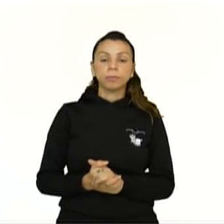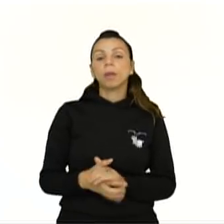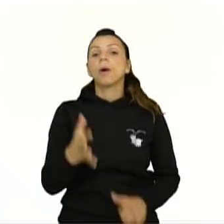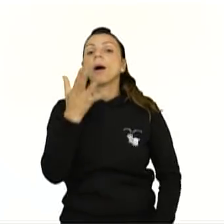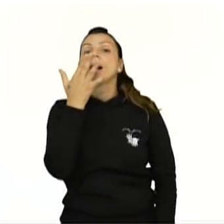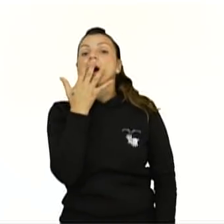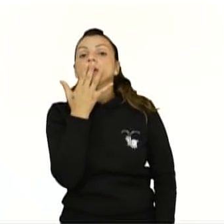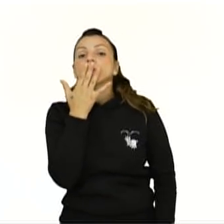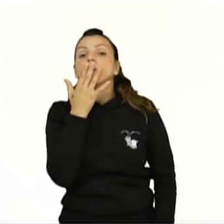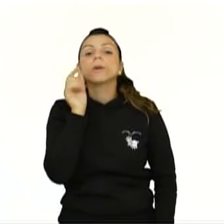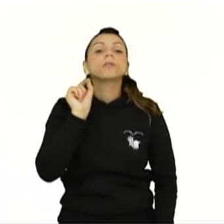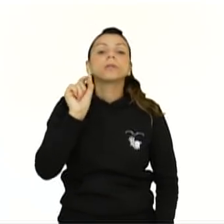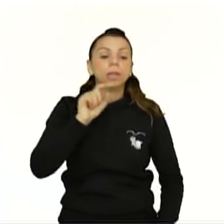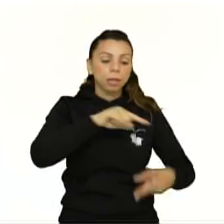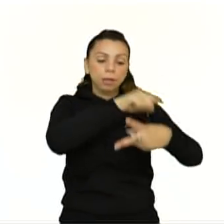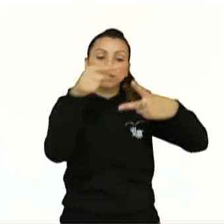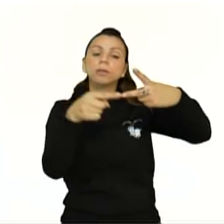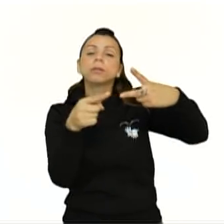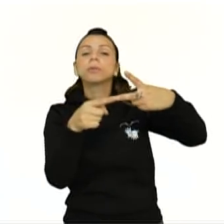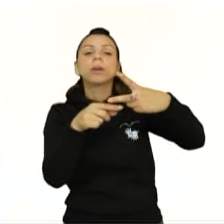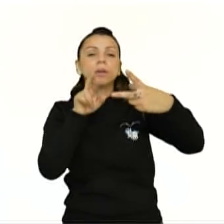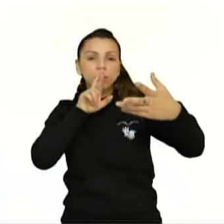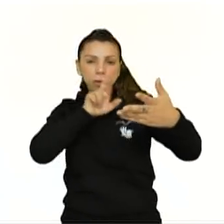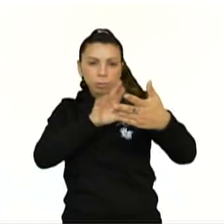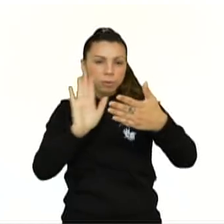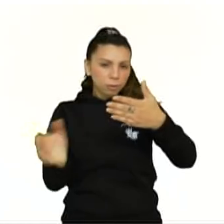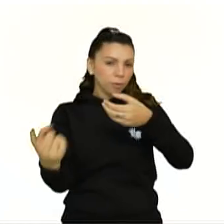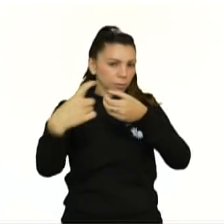cores secundárias? Já a gente vai ver essa resposta aí.